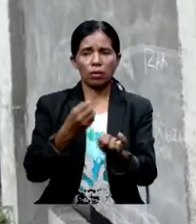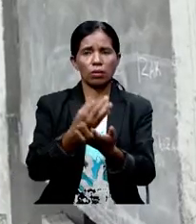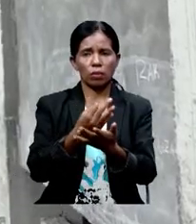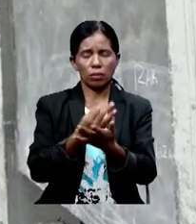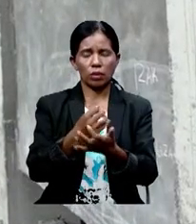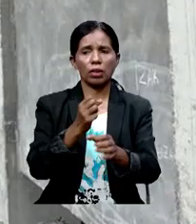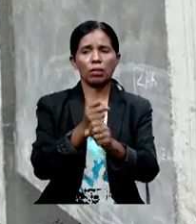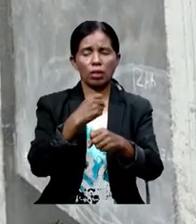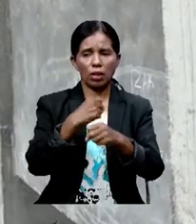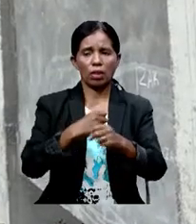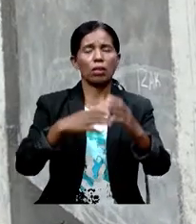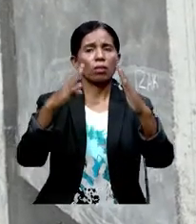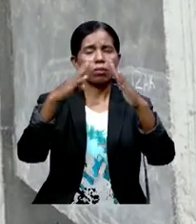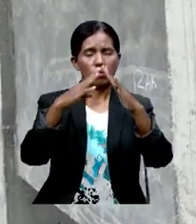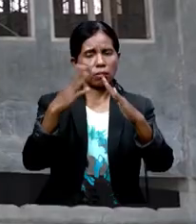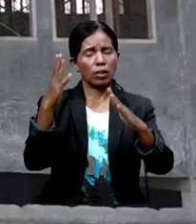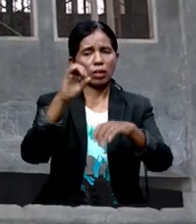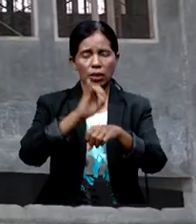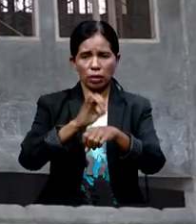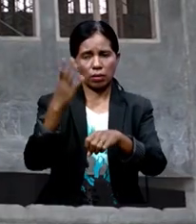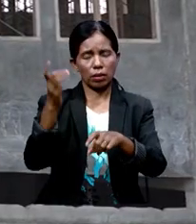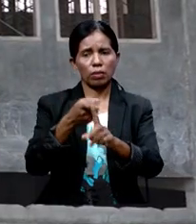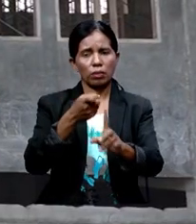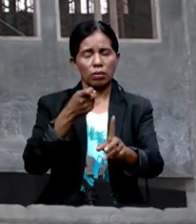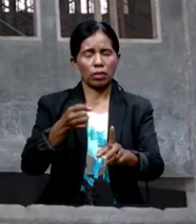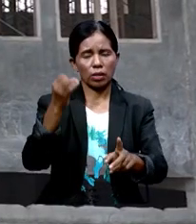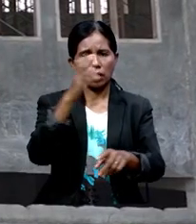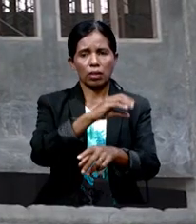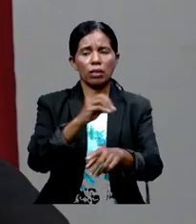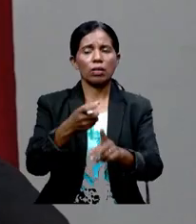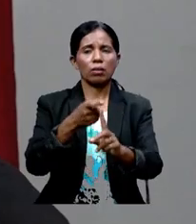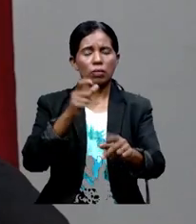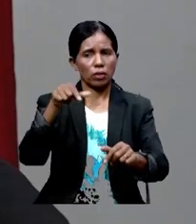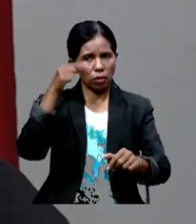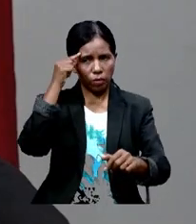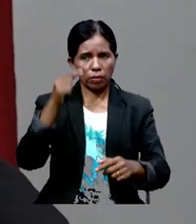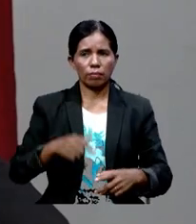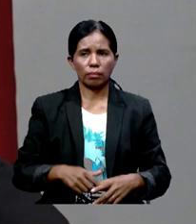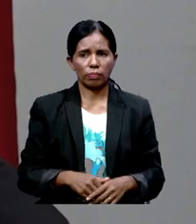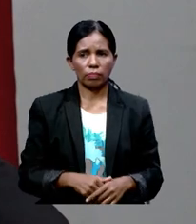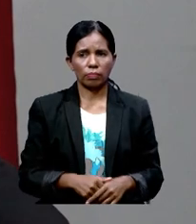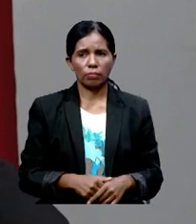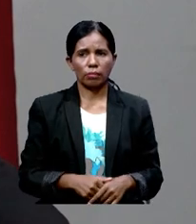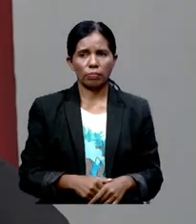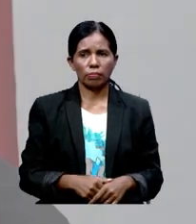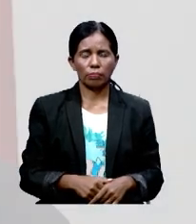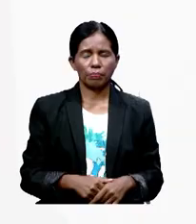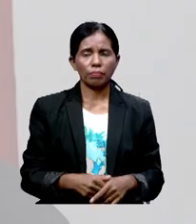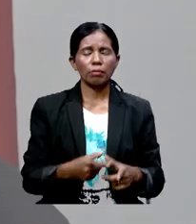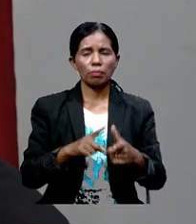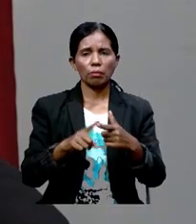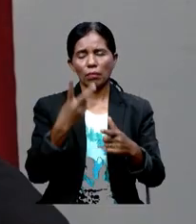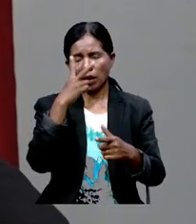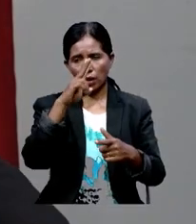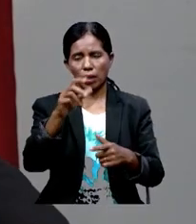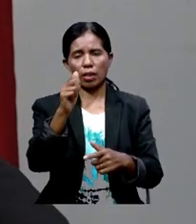di conclui construção refere. Tamba ideia inicia construção ba igreja refere mai husi governo. E aden depois de verificação